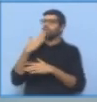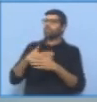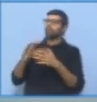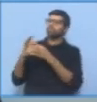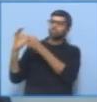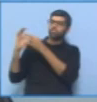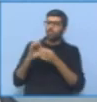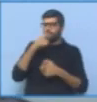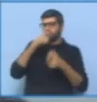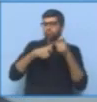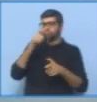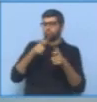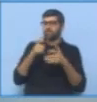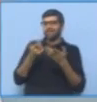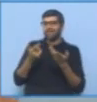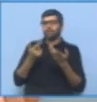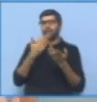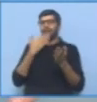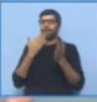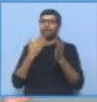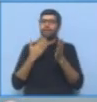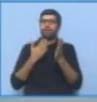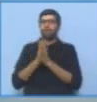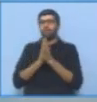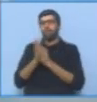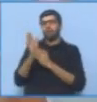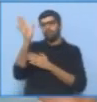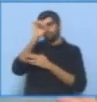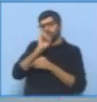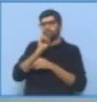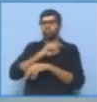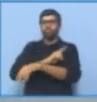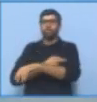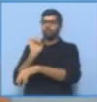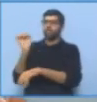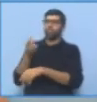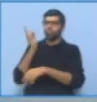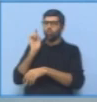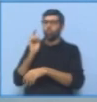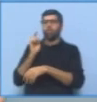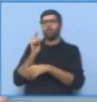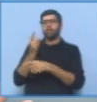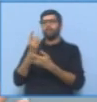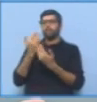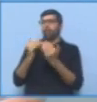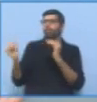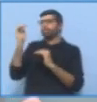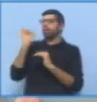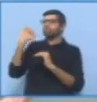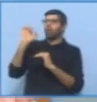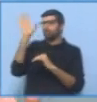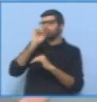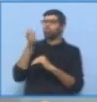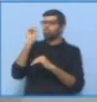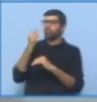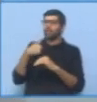os homens, que não se serve do seu poder, da sua grandeza, mas percebe que o seu poder é